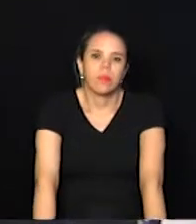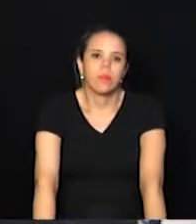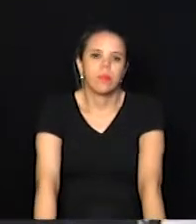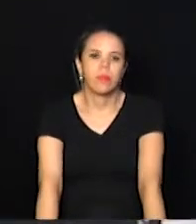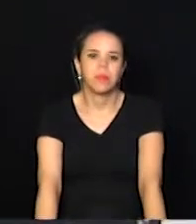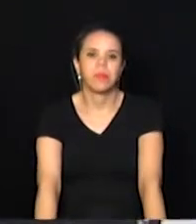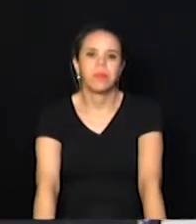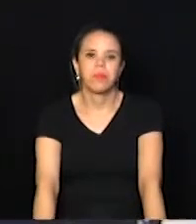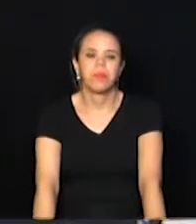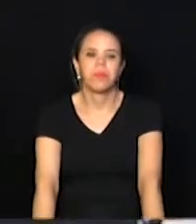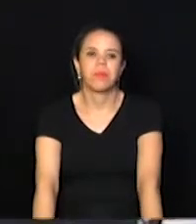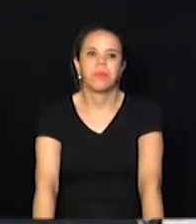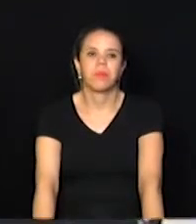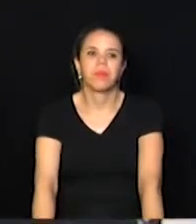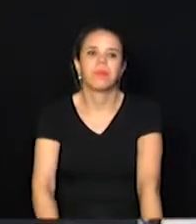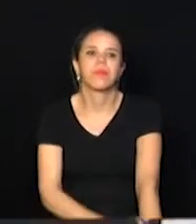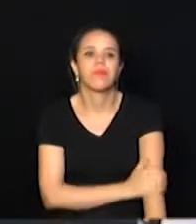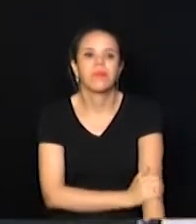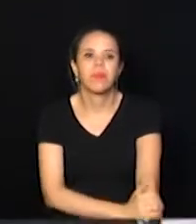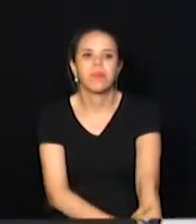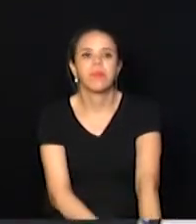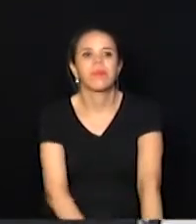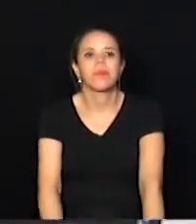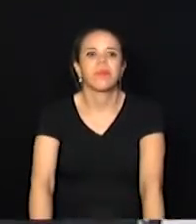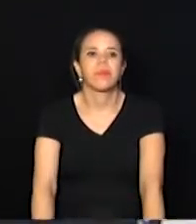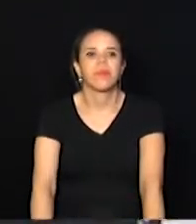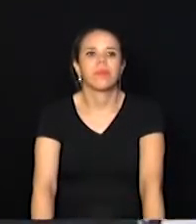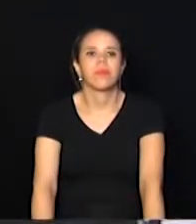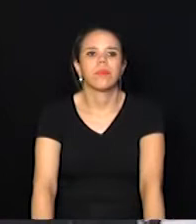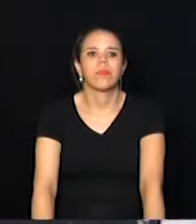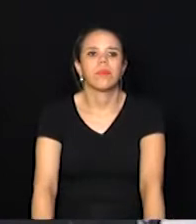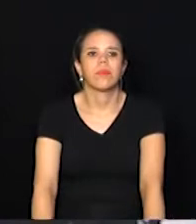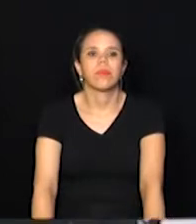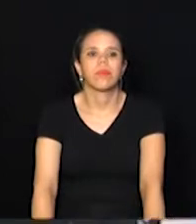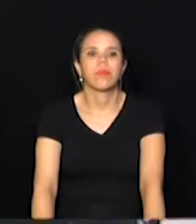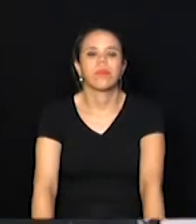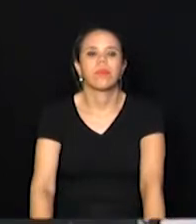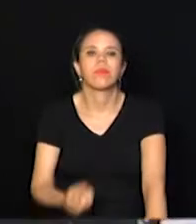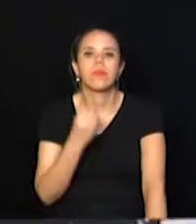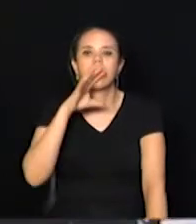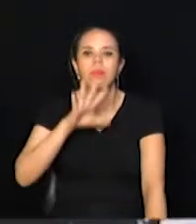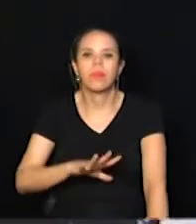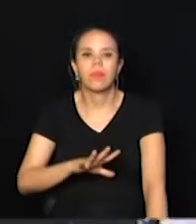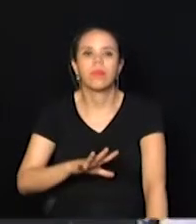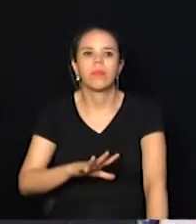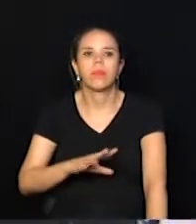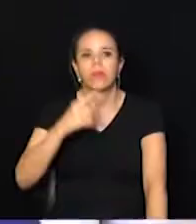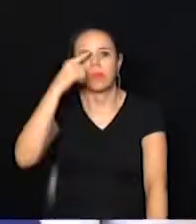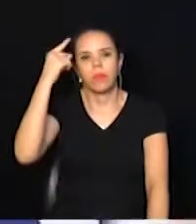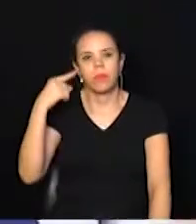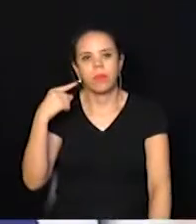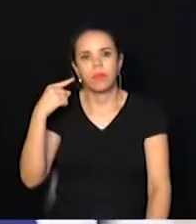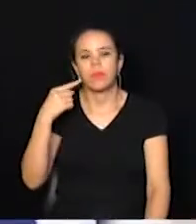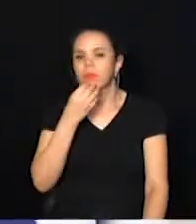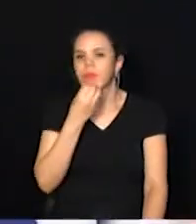Bem, alô, Boa tarde, Paola, Cecílio,